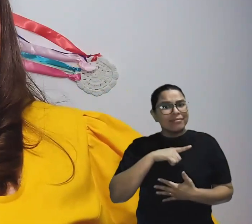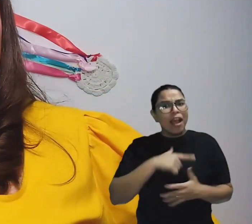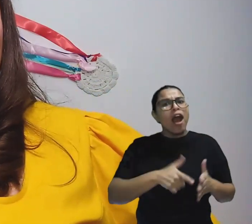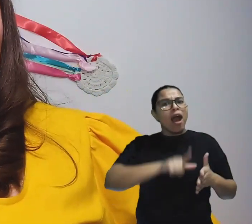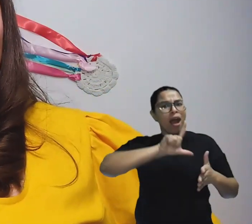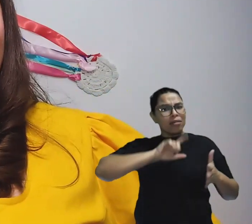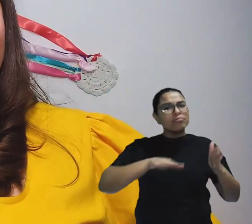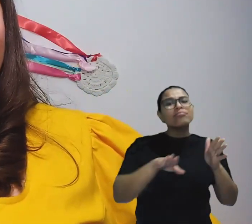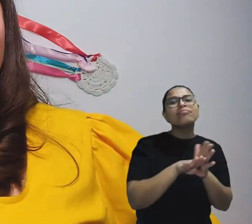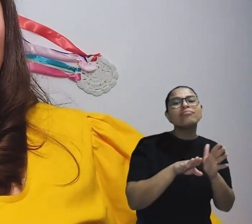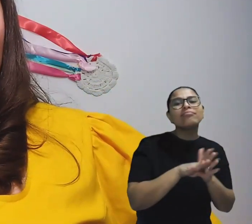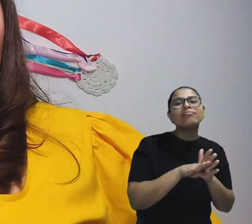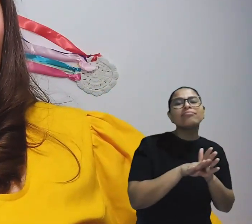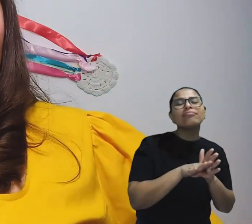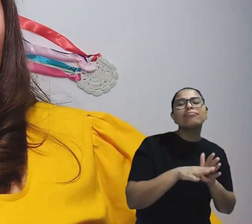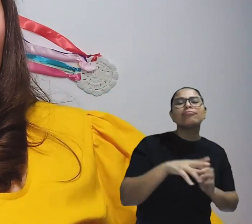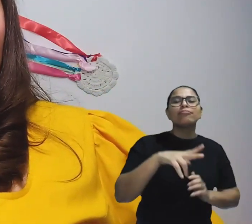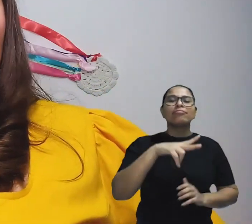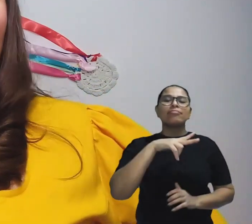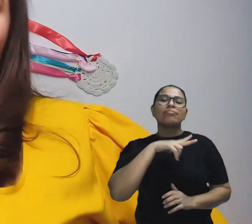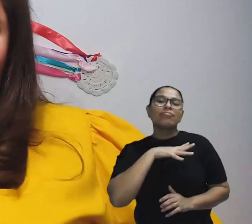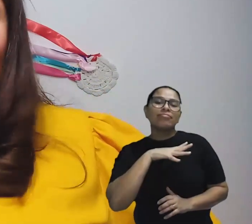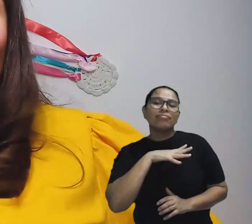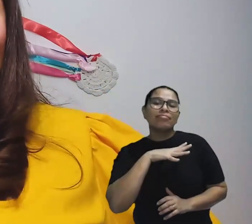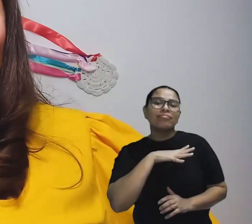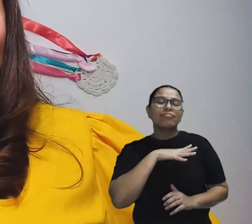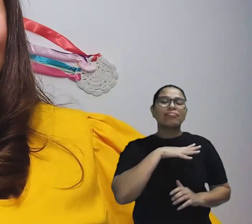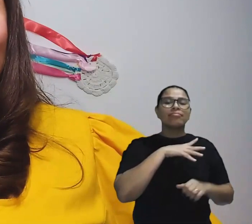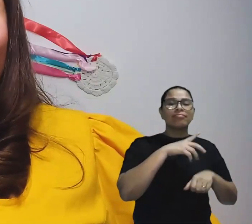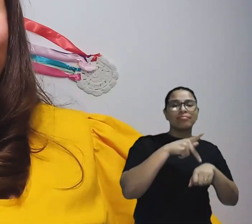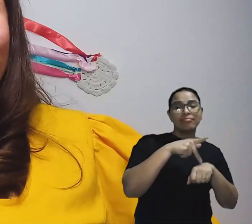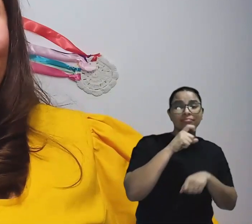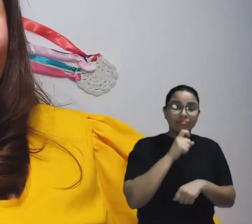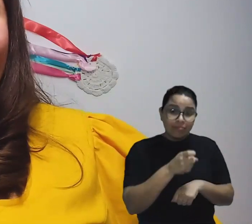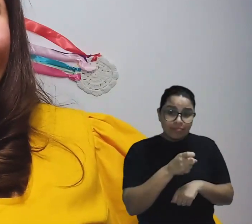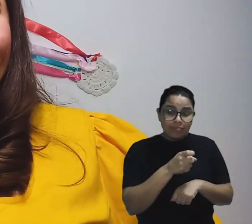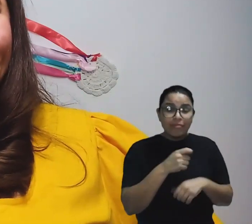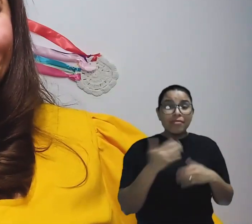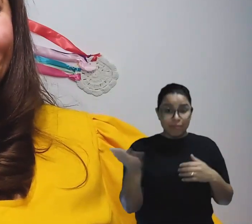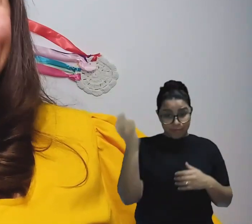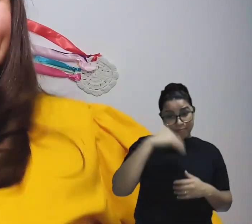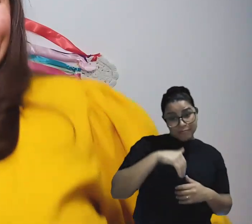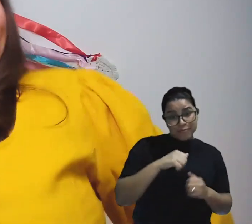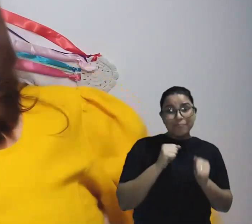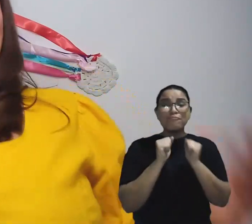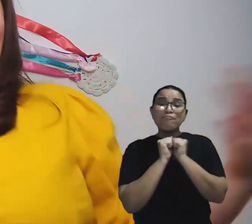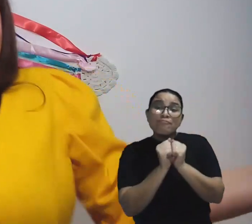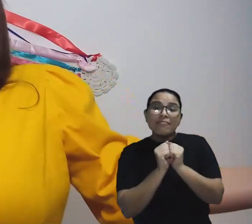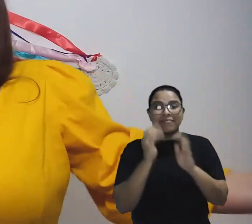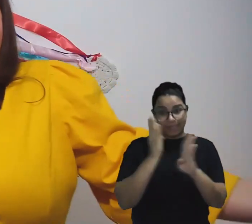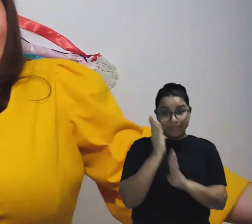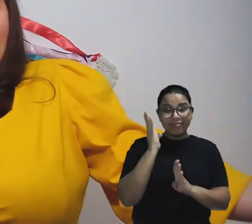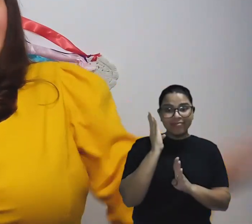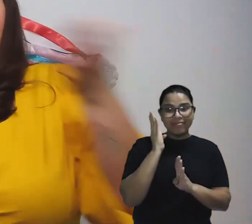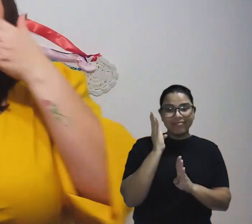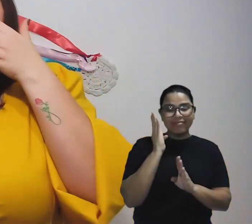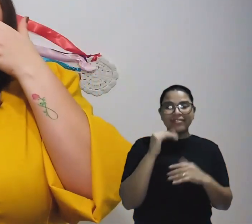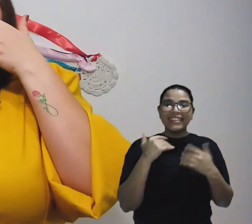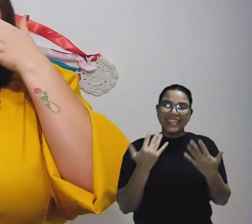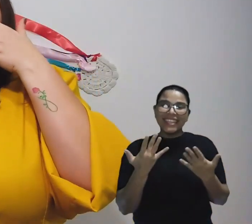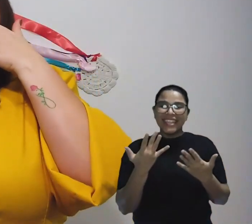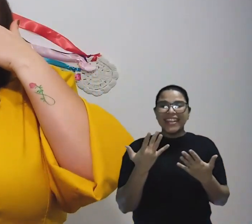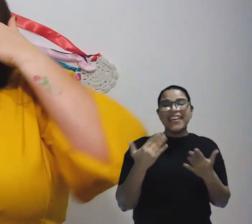das Esmeraldas? Vamos descobrir juntos amanhã? Então, até lá!